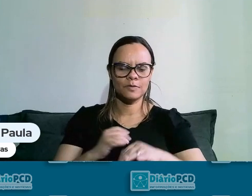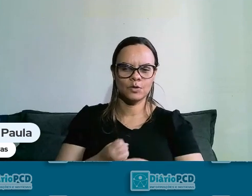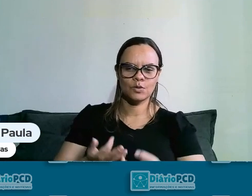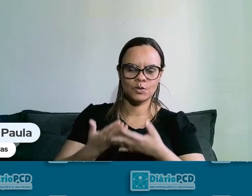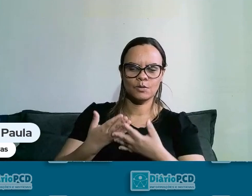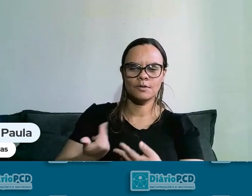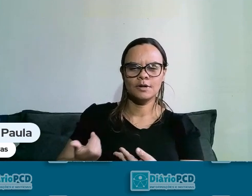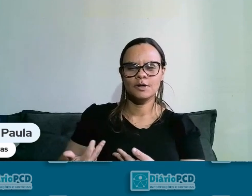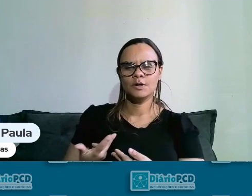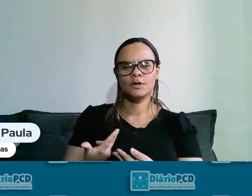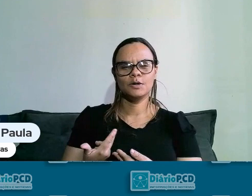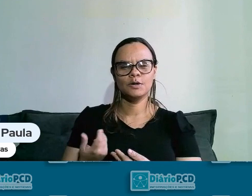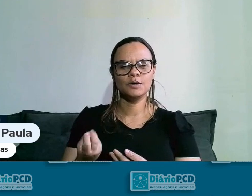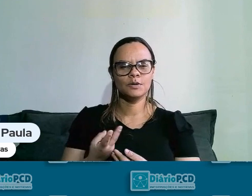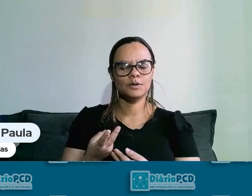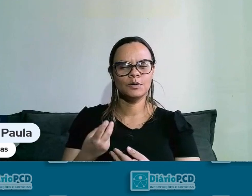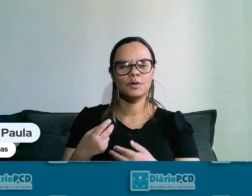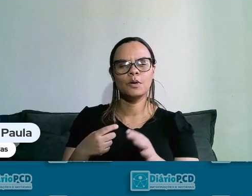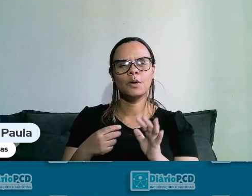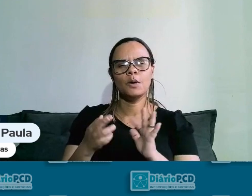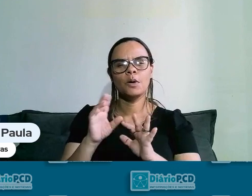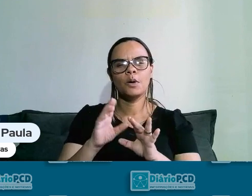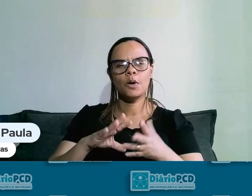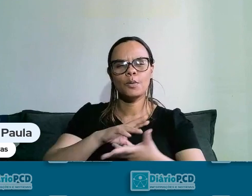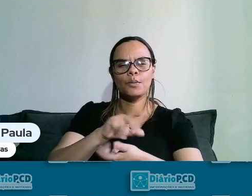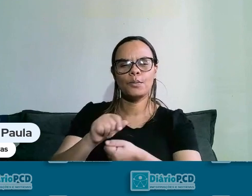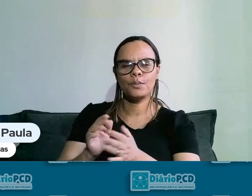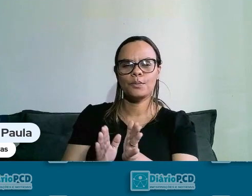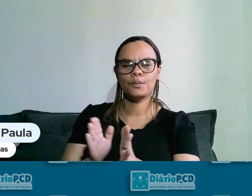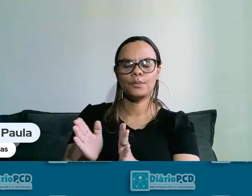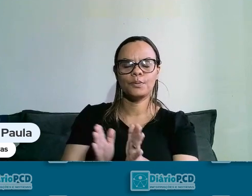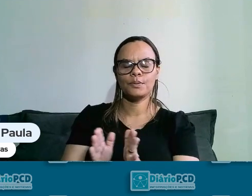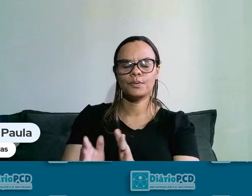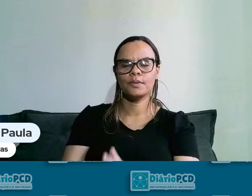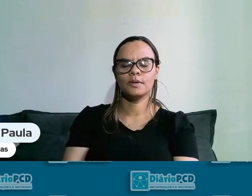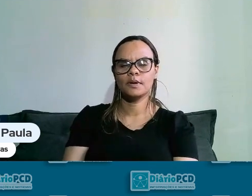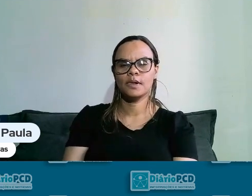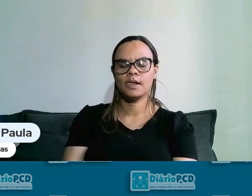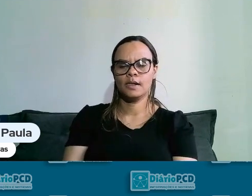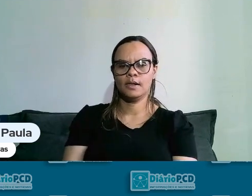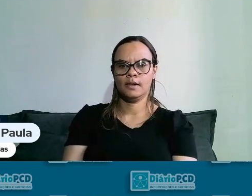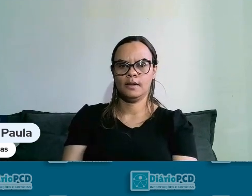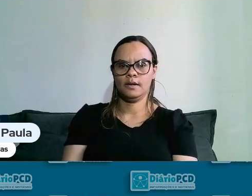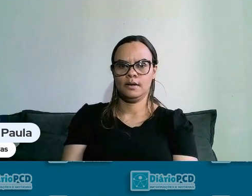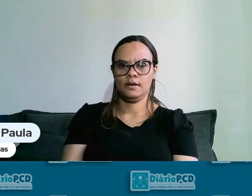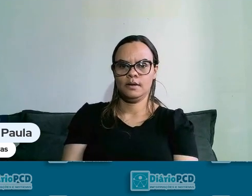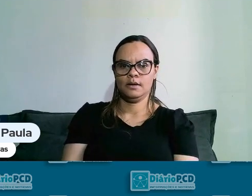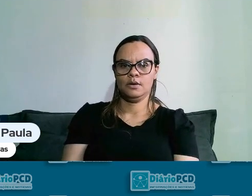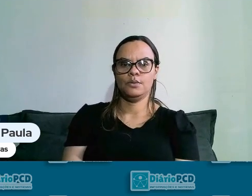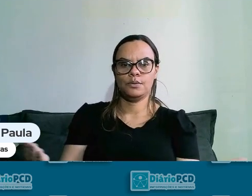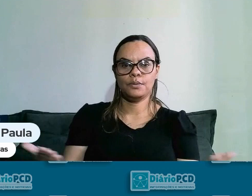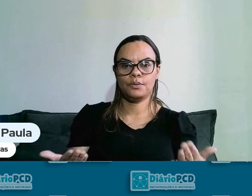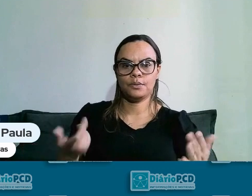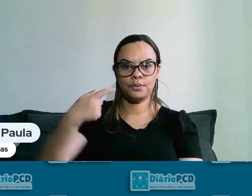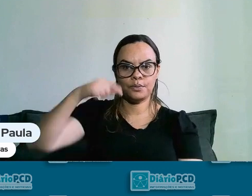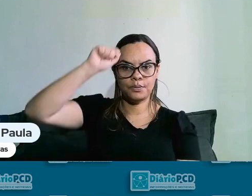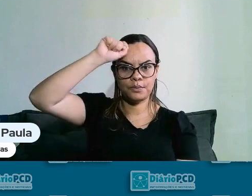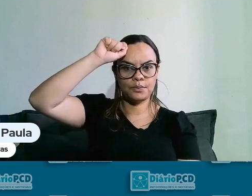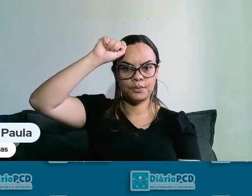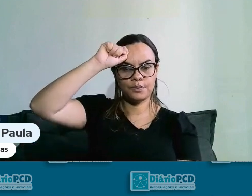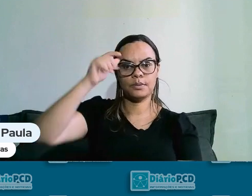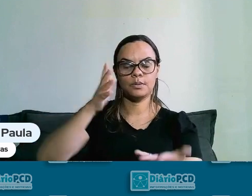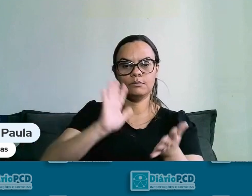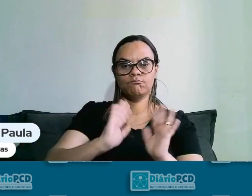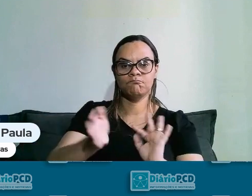lado esquerdo o símbolo universal da acessibilidade. Comigo, na noite de hoje, a Ana Paula Navarrete Zíngaro,